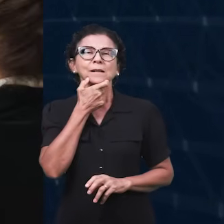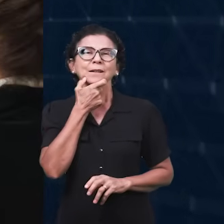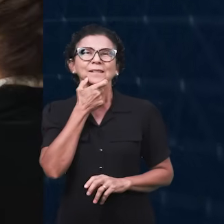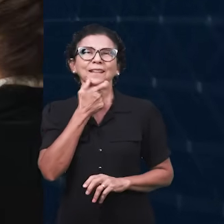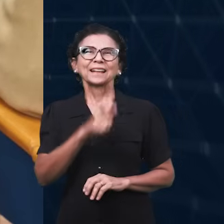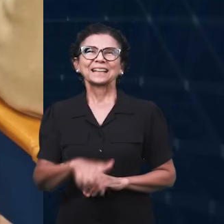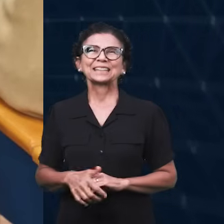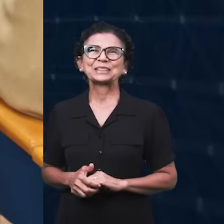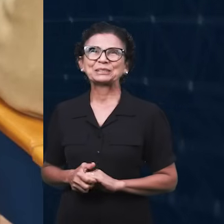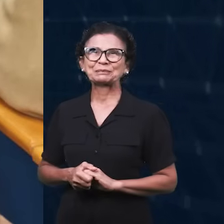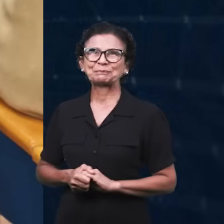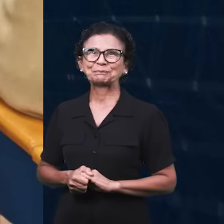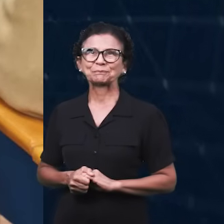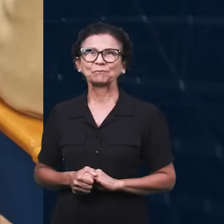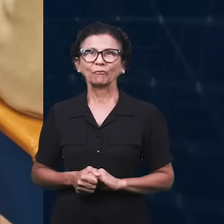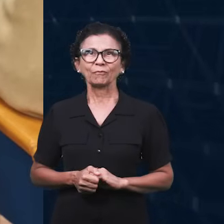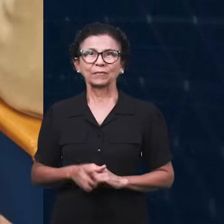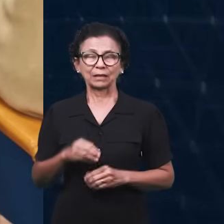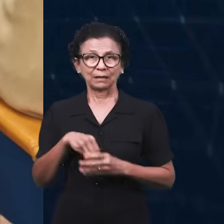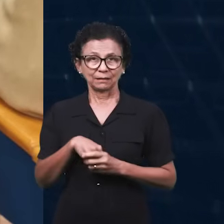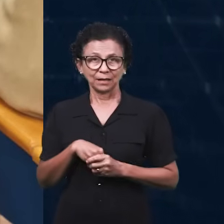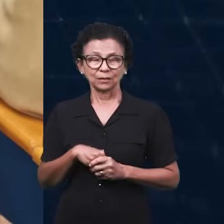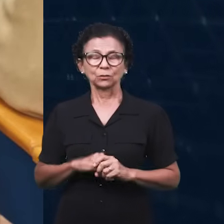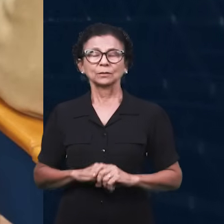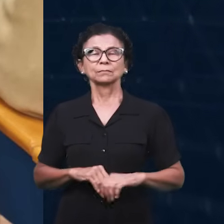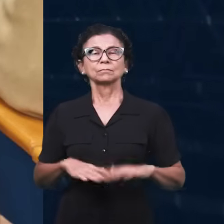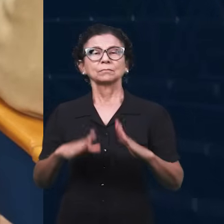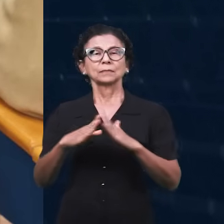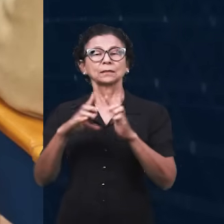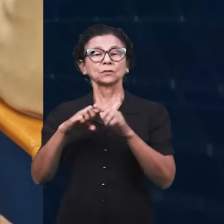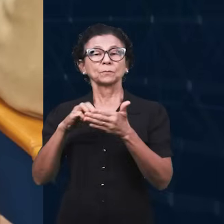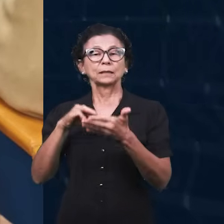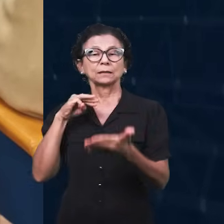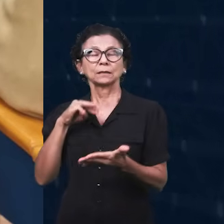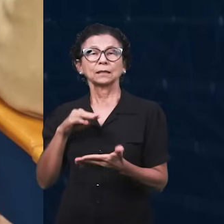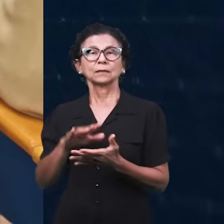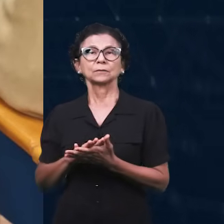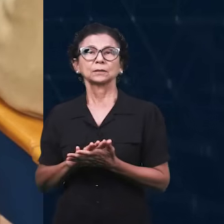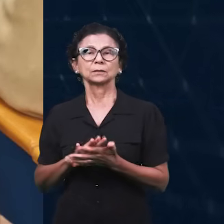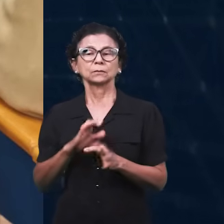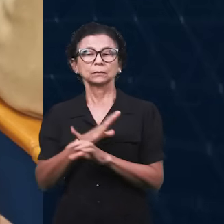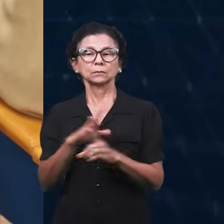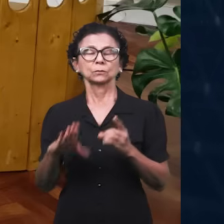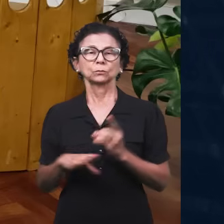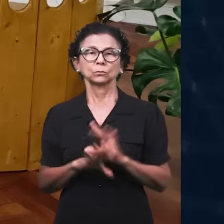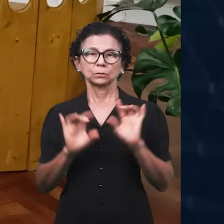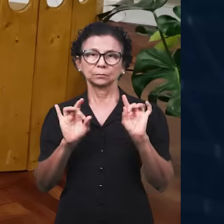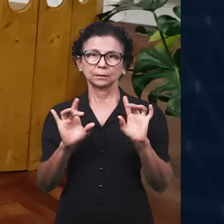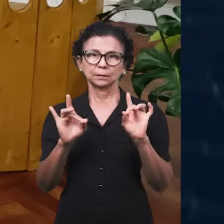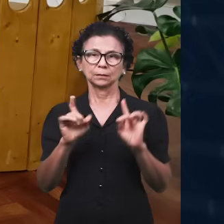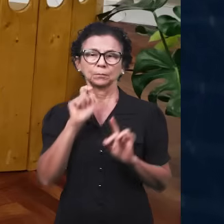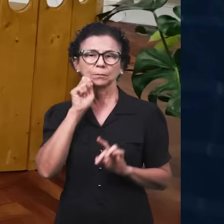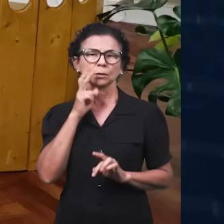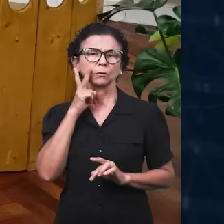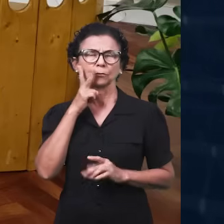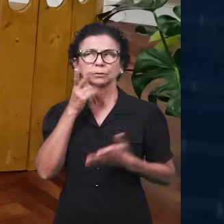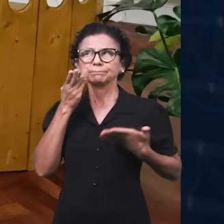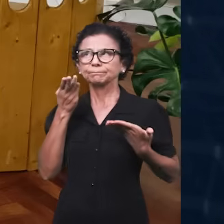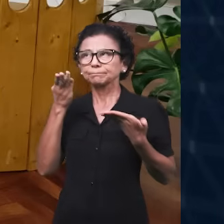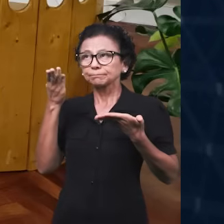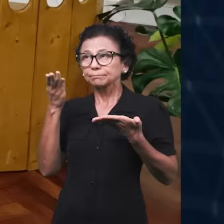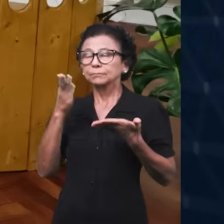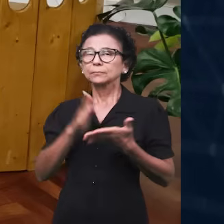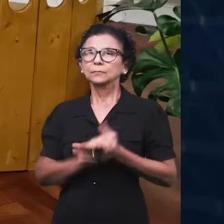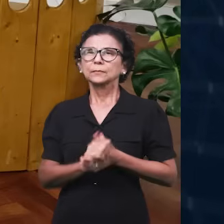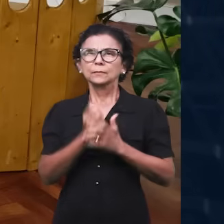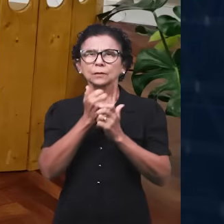Cristã Maranata em Birmingham foi realizado um culto especial com a ministração de uma ceia ao Senhor. E tiveram presentes